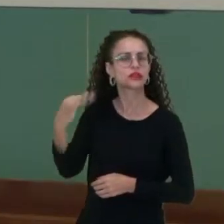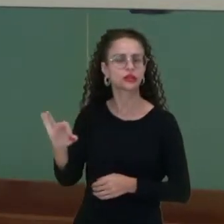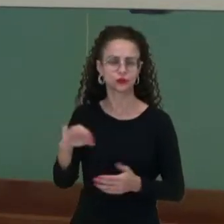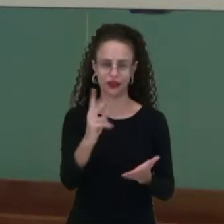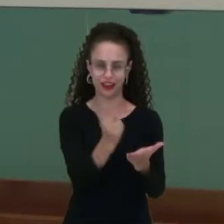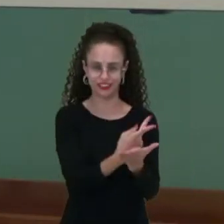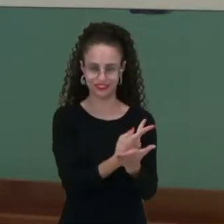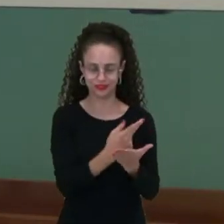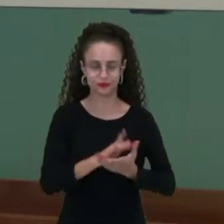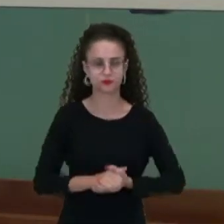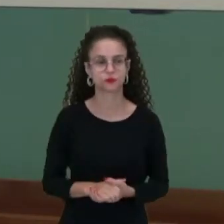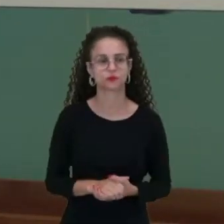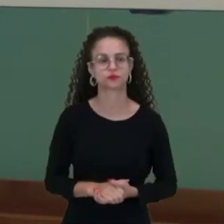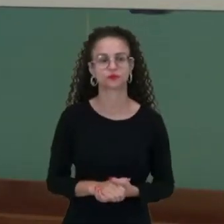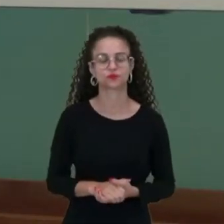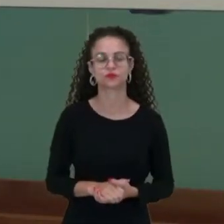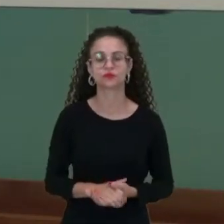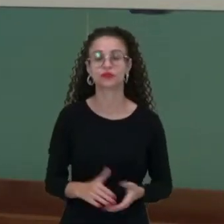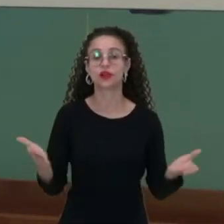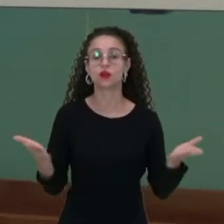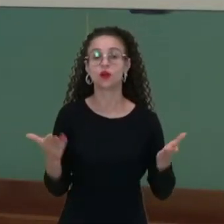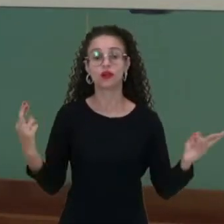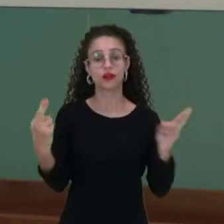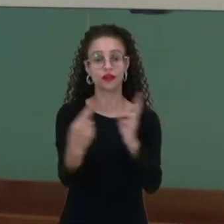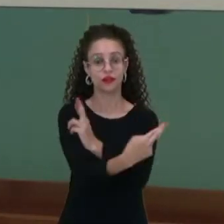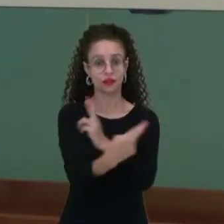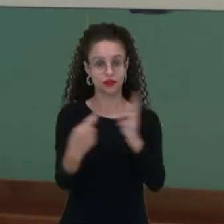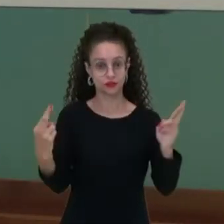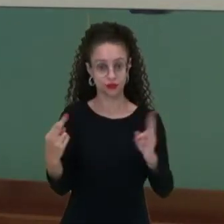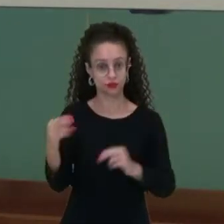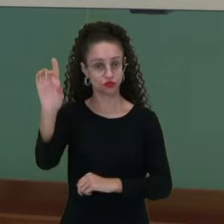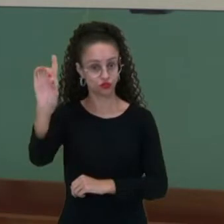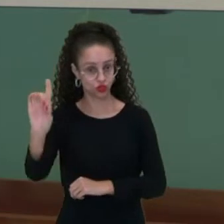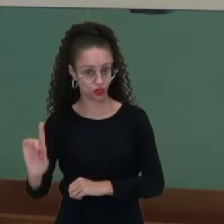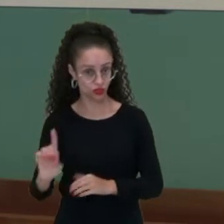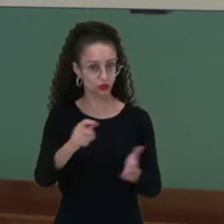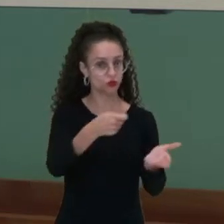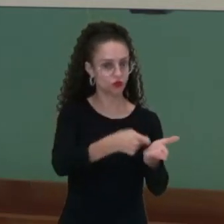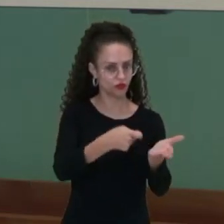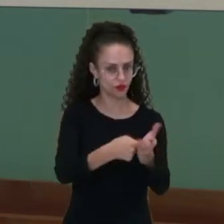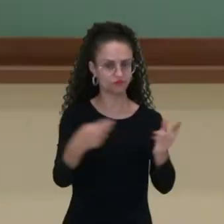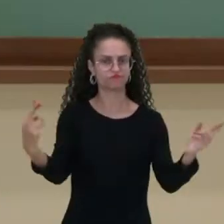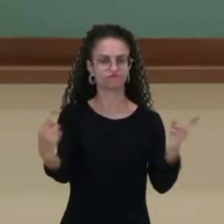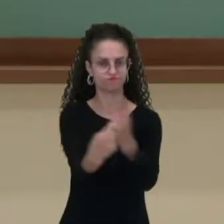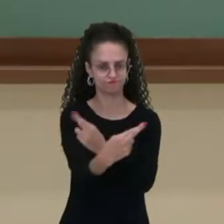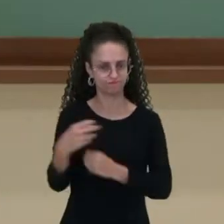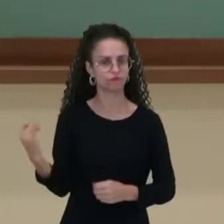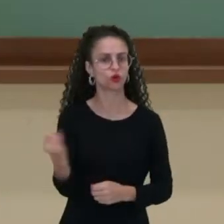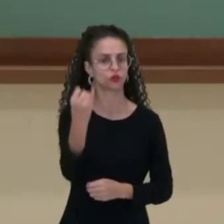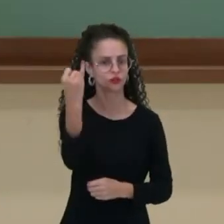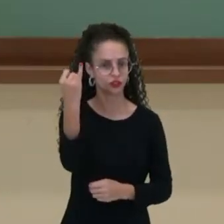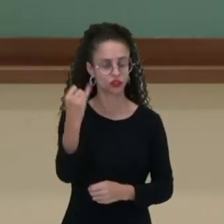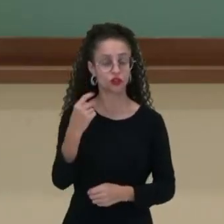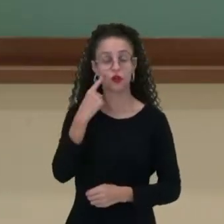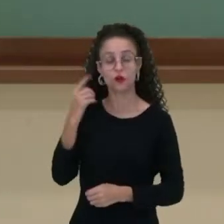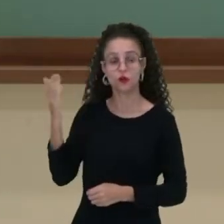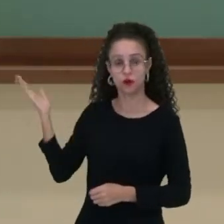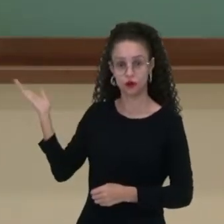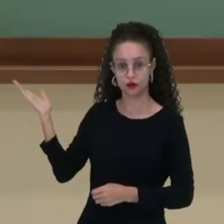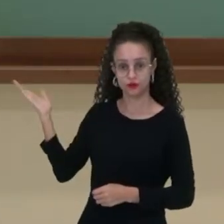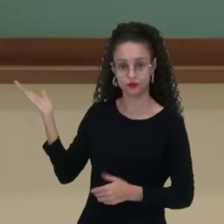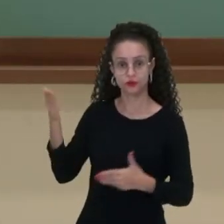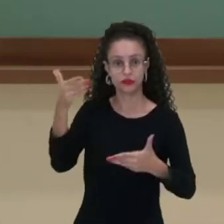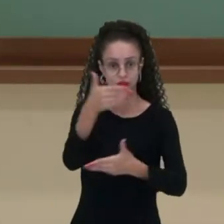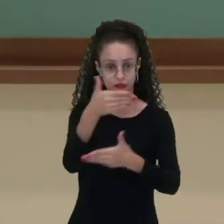errado. E essa relação de direitos e deveres é muito importante. Trago nesse slide com